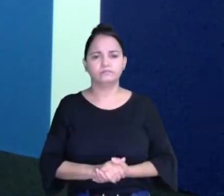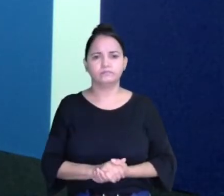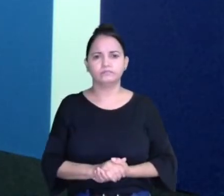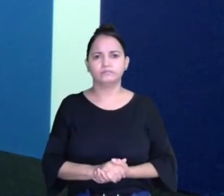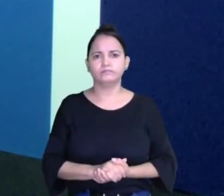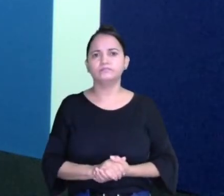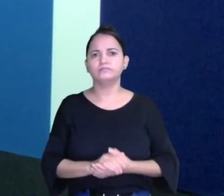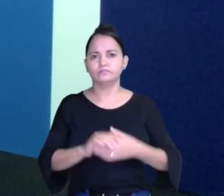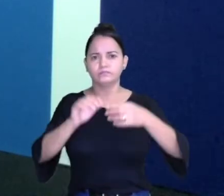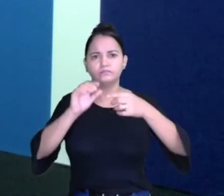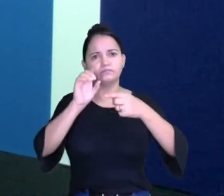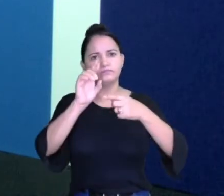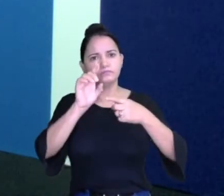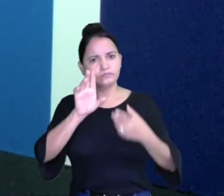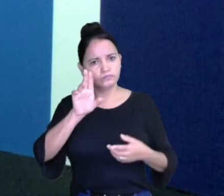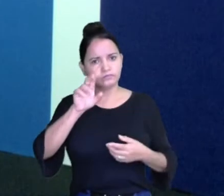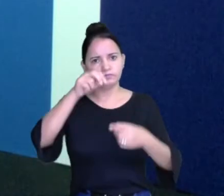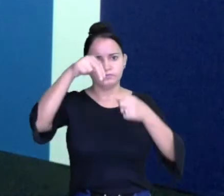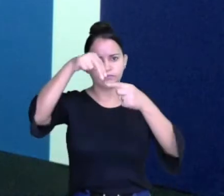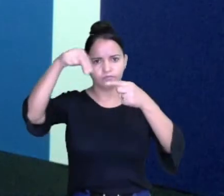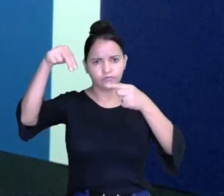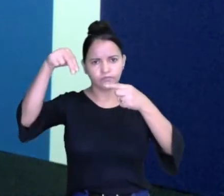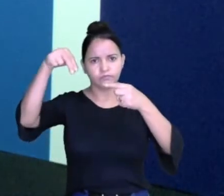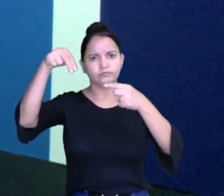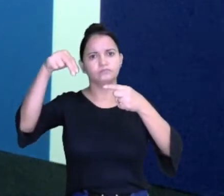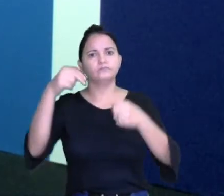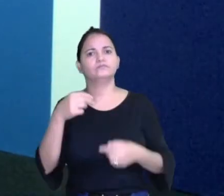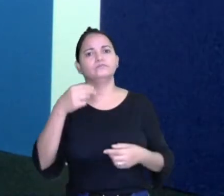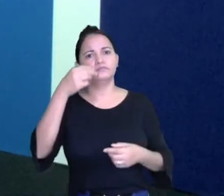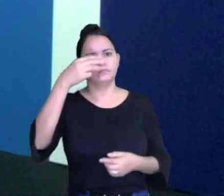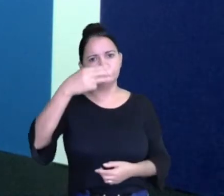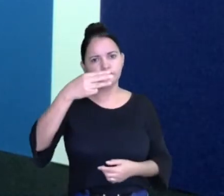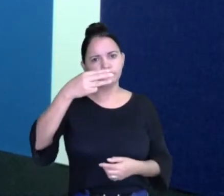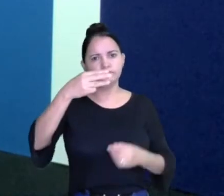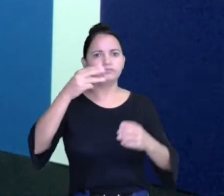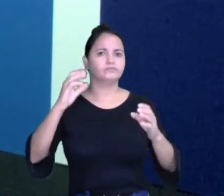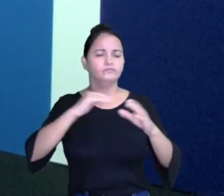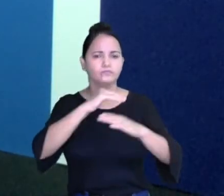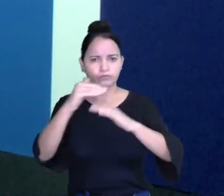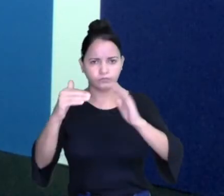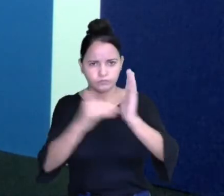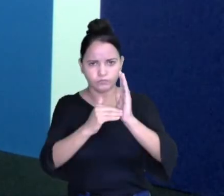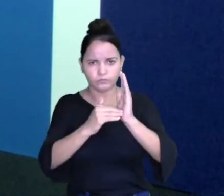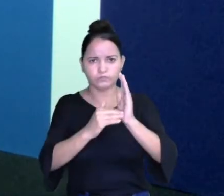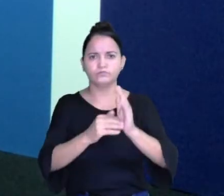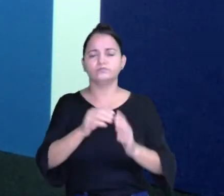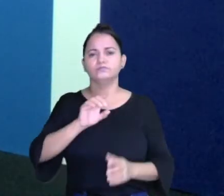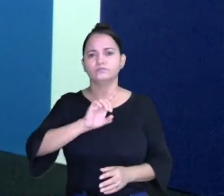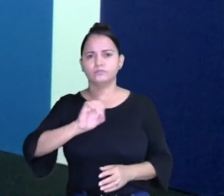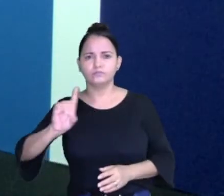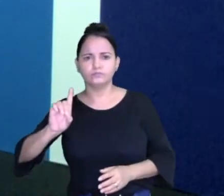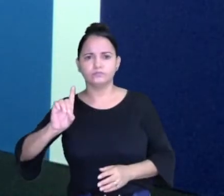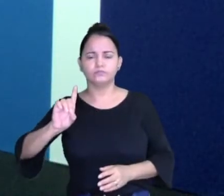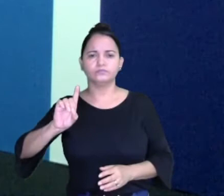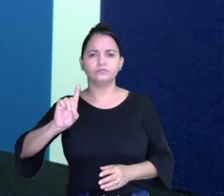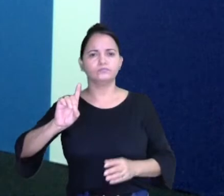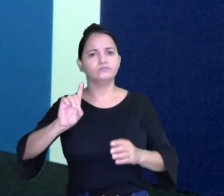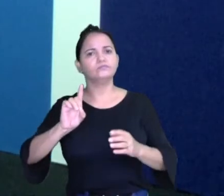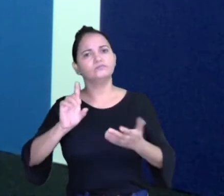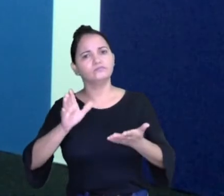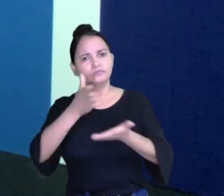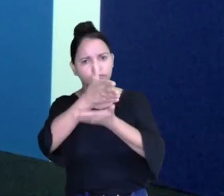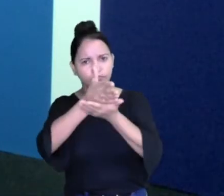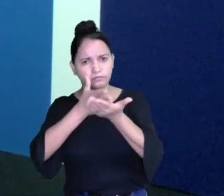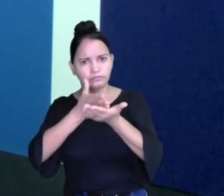numerador é a quantidade de partes que eu vou retirar. Então, se eu retiro um pedaço, eu tenho 1/3,